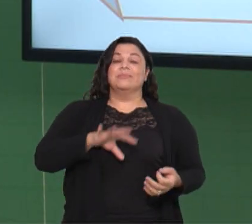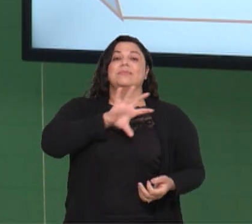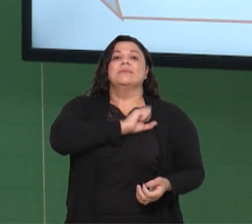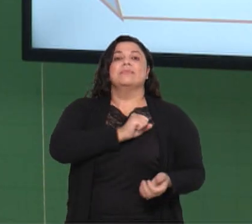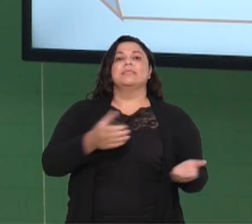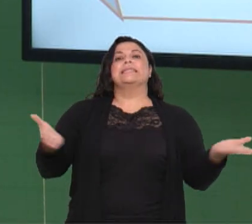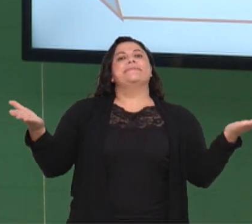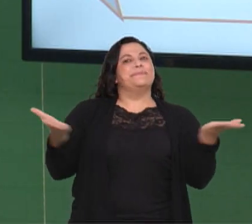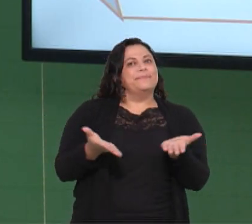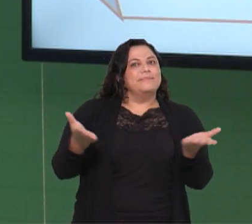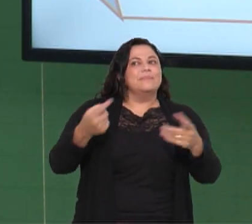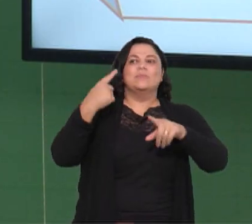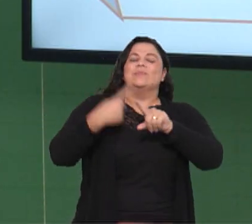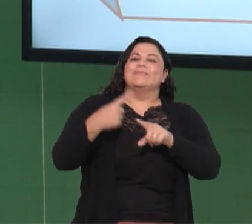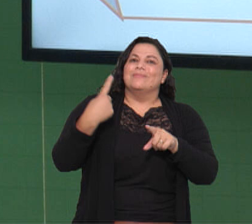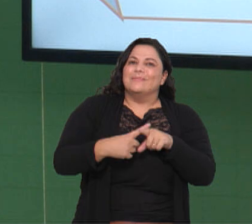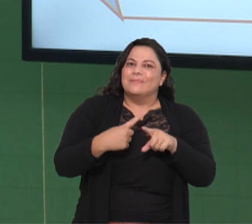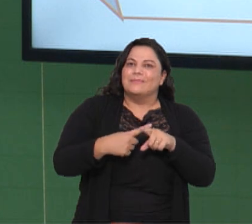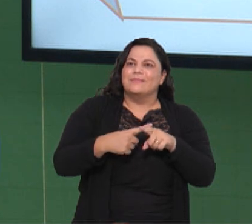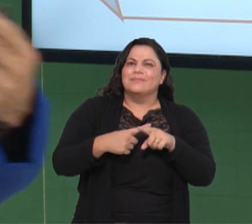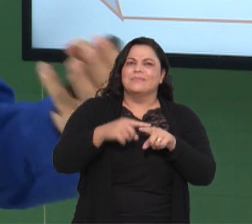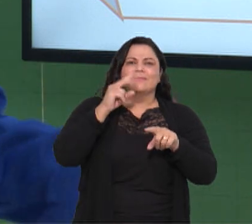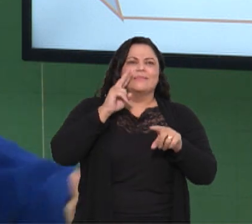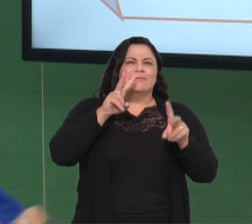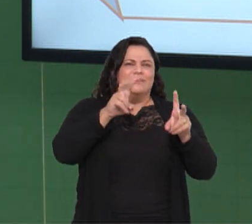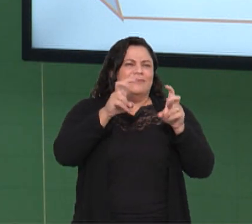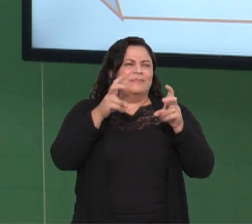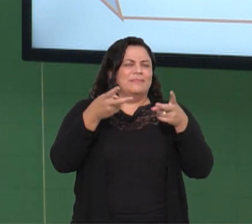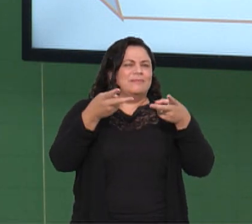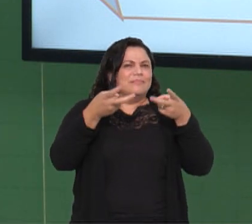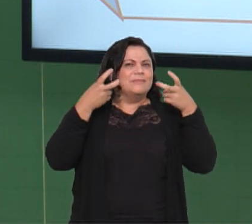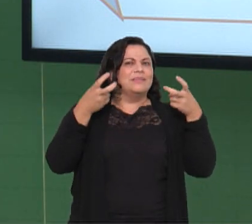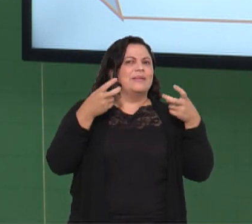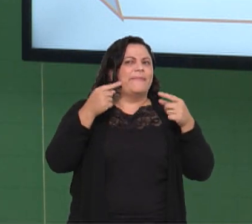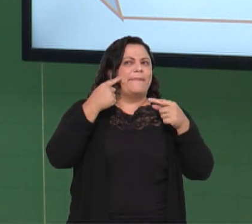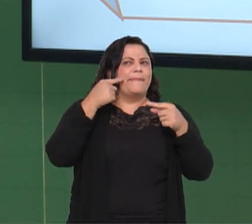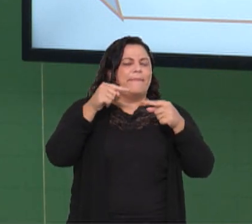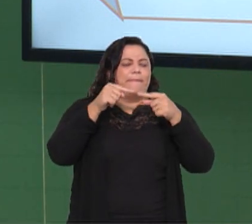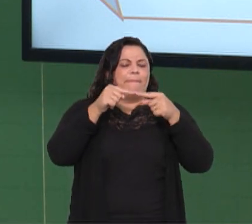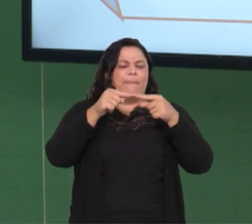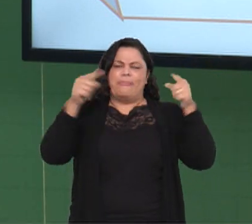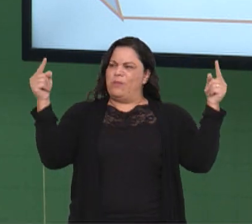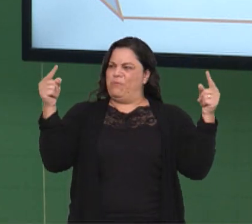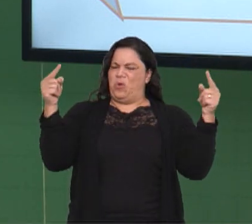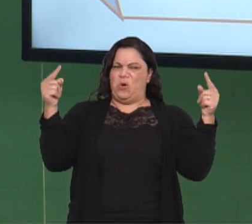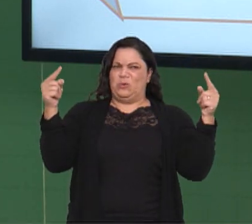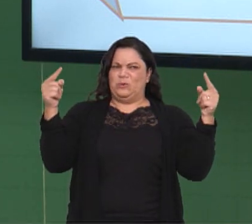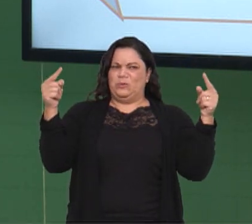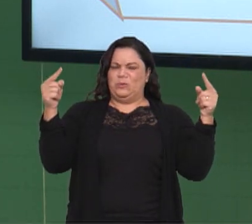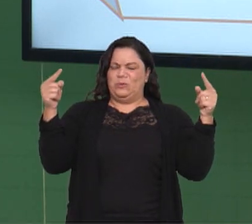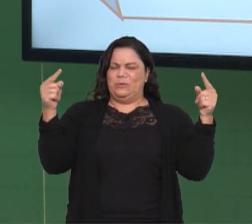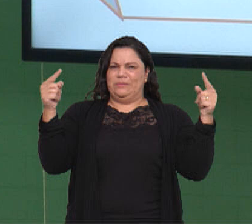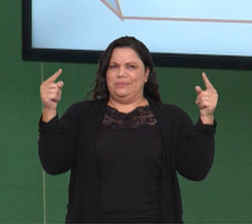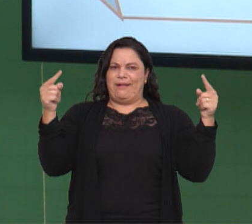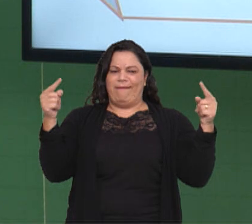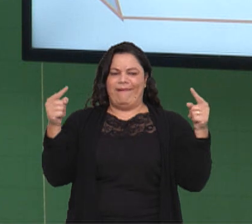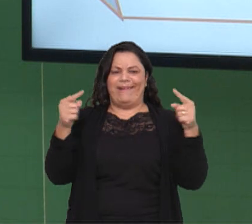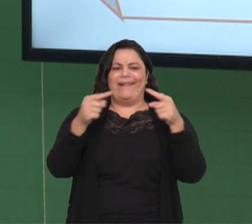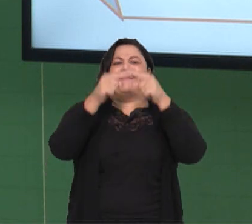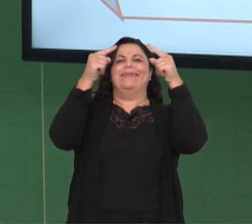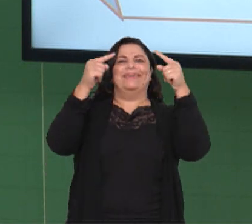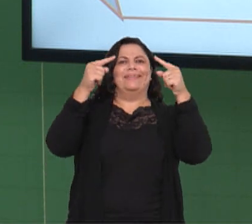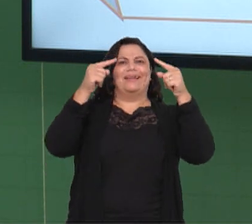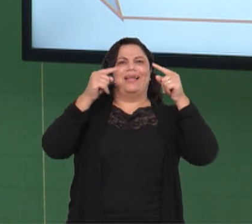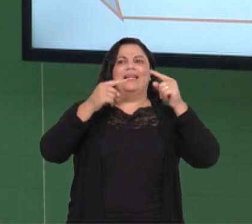Por quê? Porque quando vocês ouvem falar por aí que os opostos se atraem, as pessoas ficam se bicando ali, ficam se discutindo, é porque